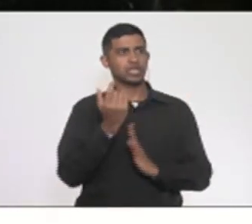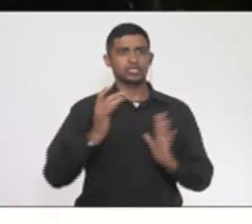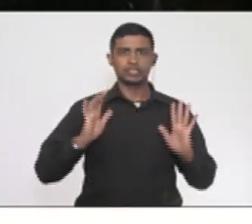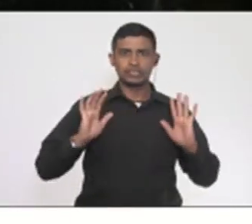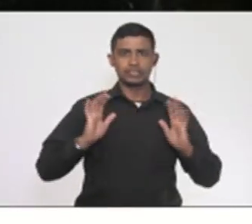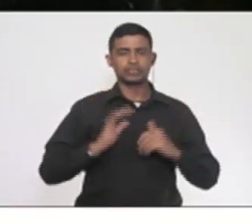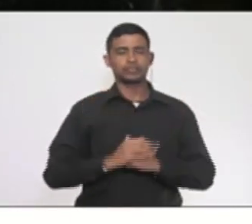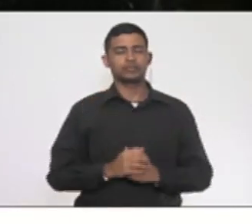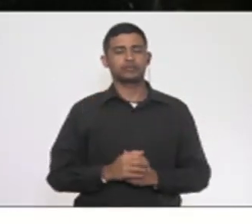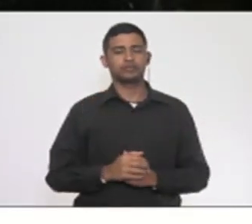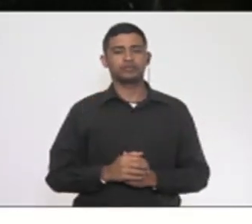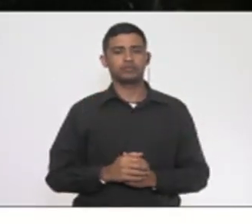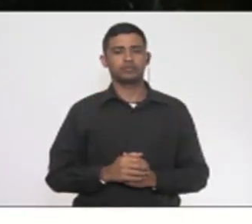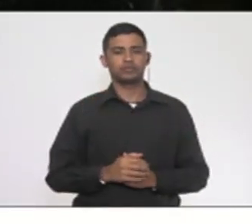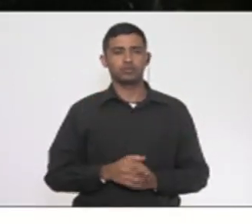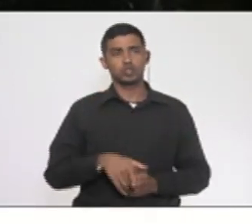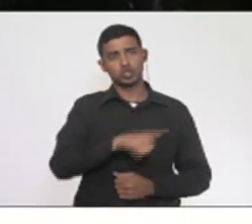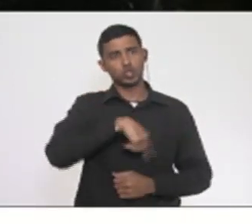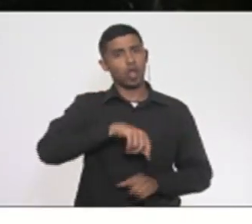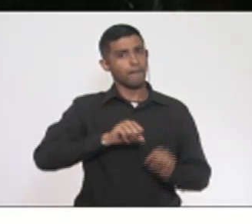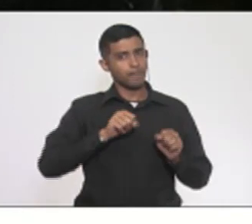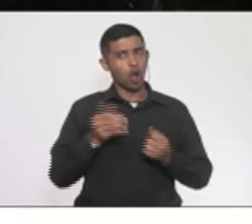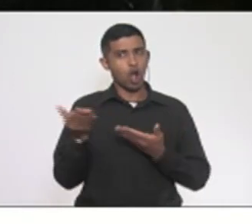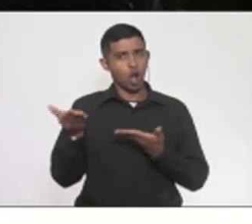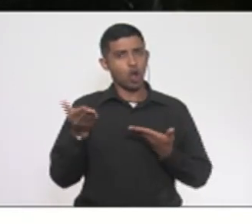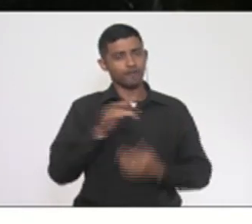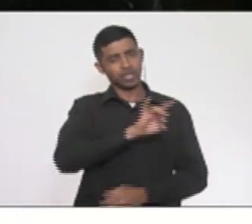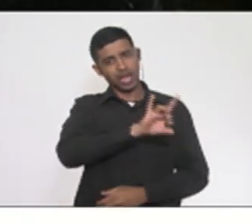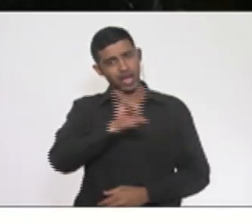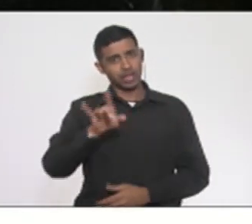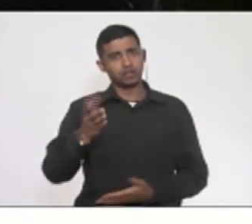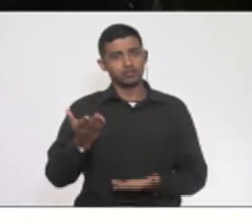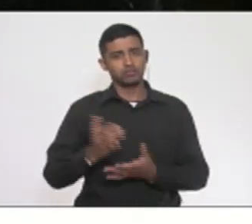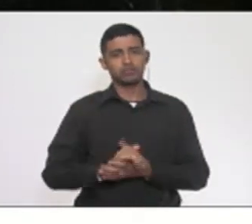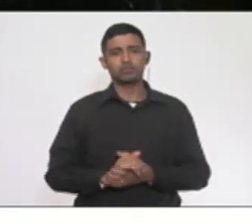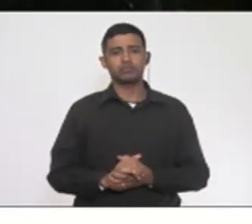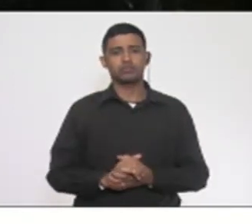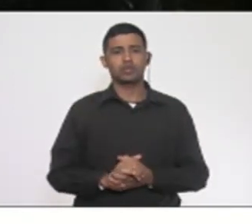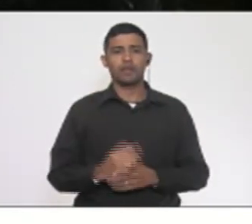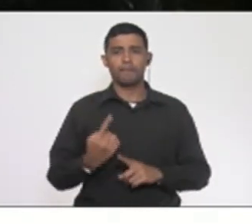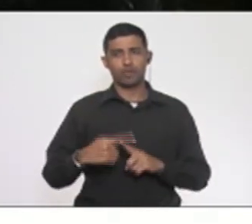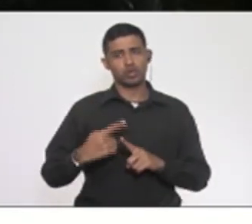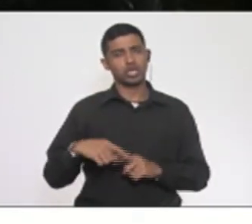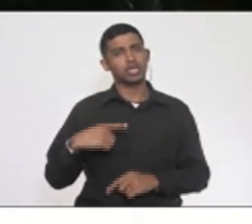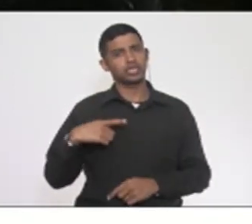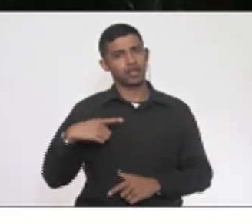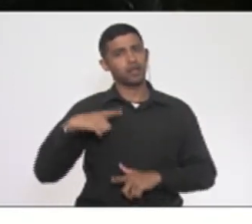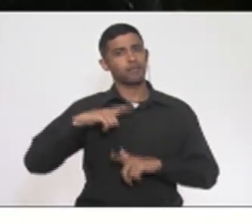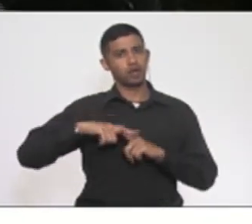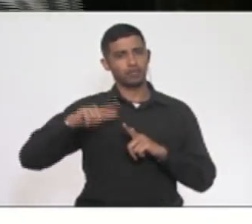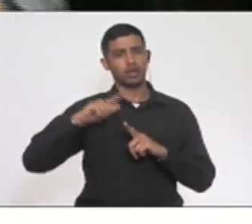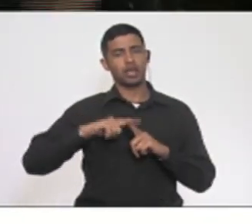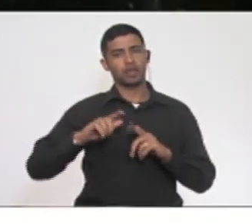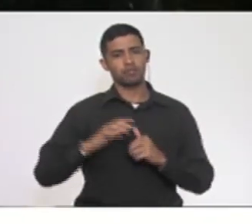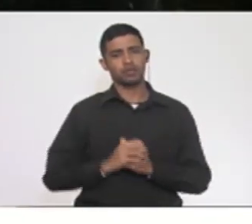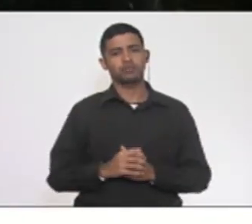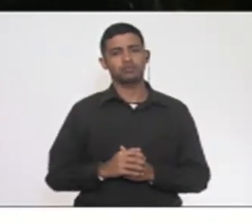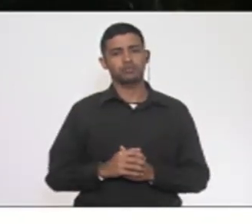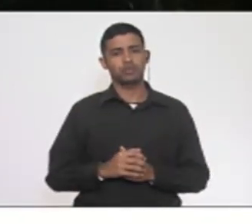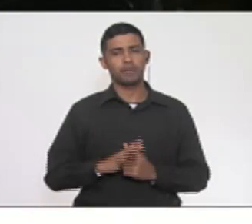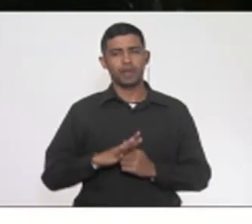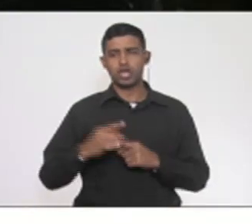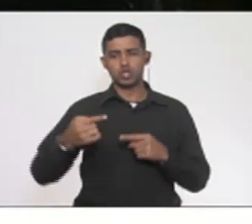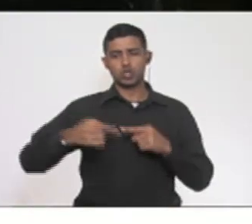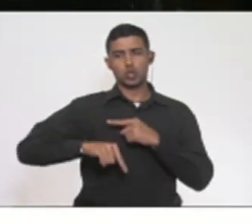nós pudéssemos convidá-los aqui, porque existe um problema, que aí não tem a ver com esses que cobram